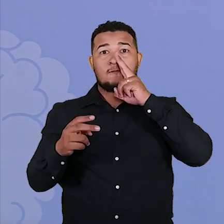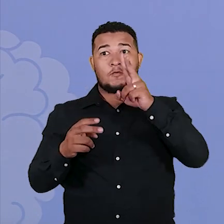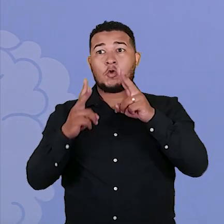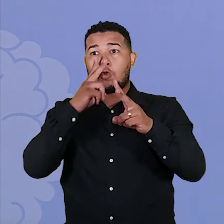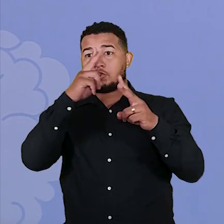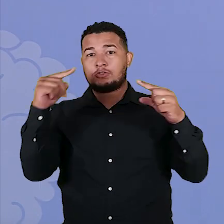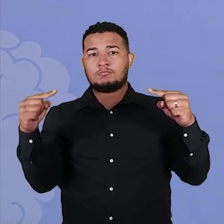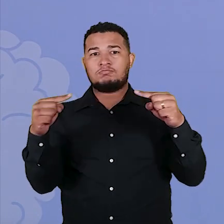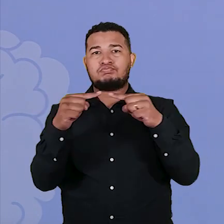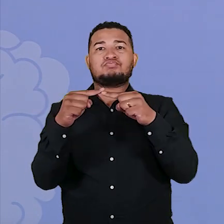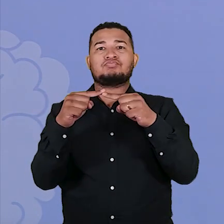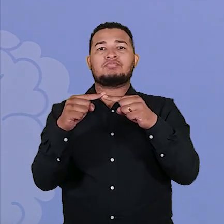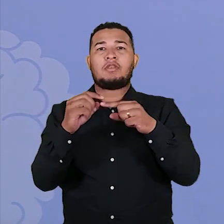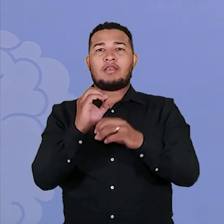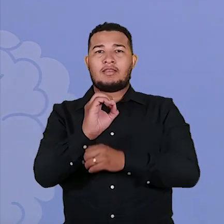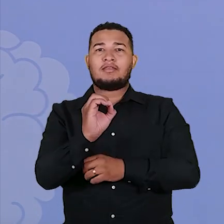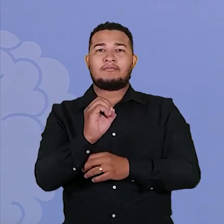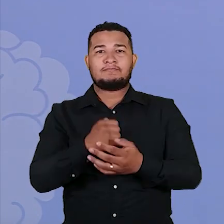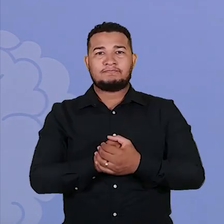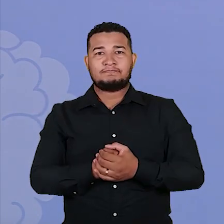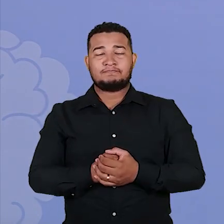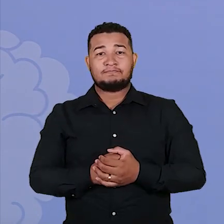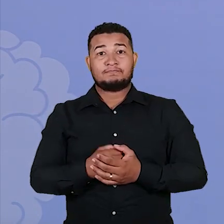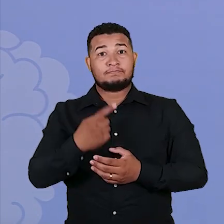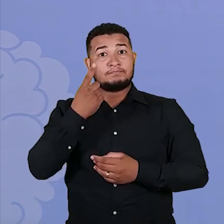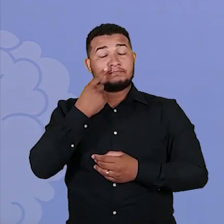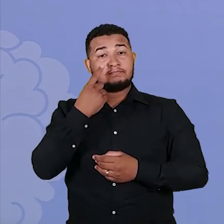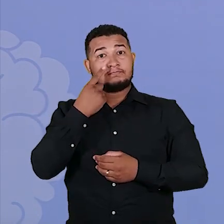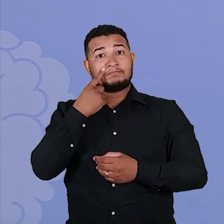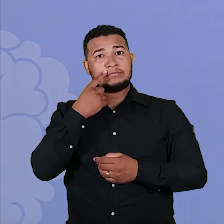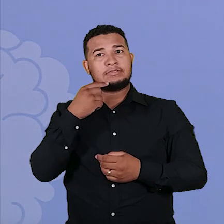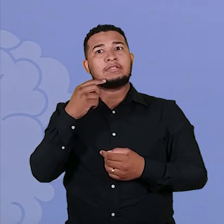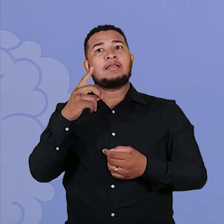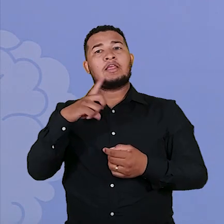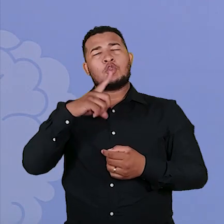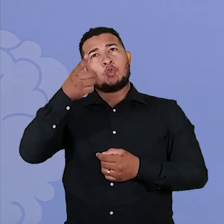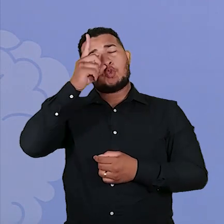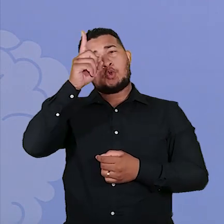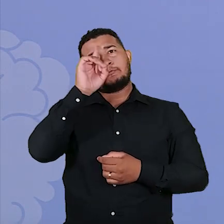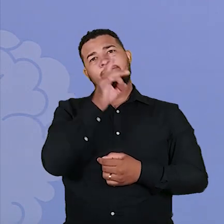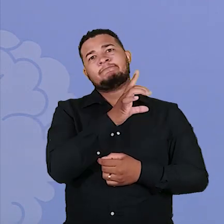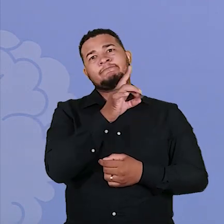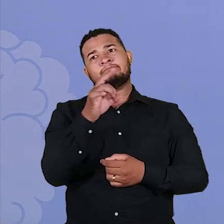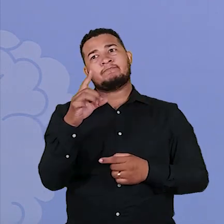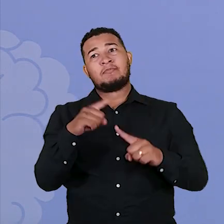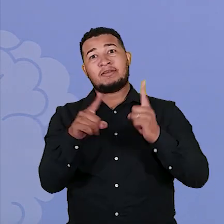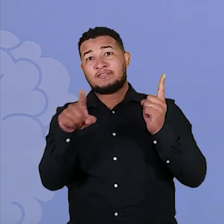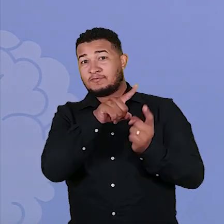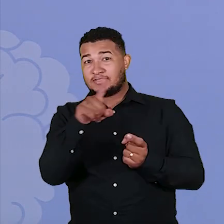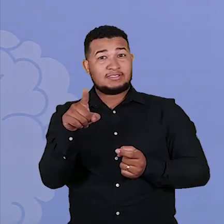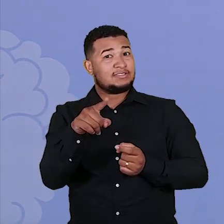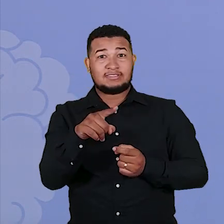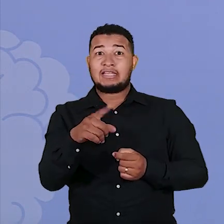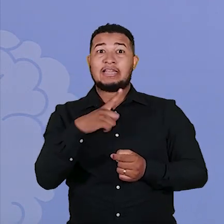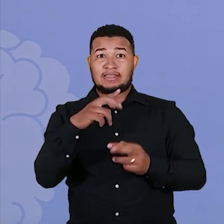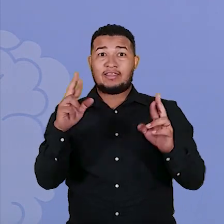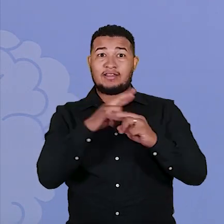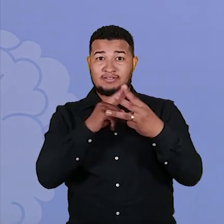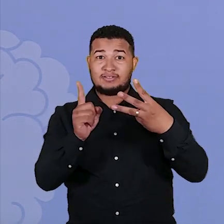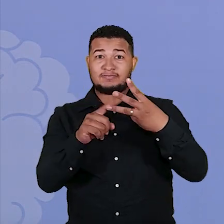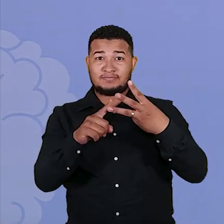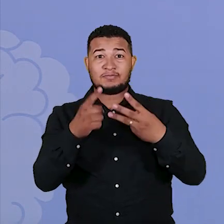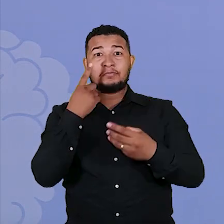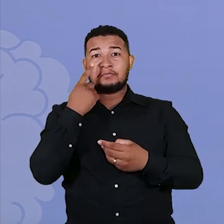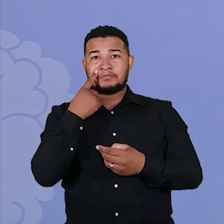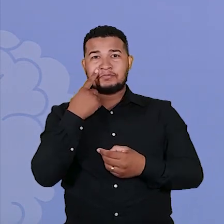cansando tá olha aqui algo que a gente faz todo dia que vocês não têm ideia de